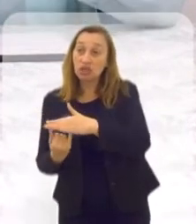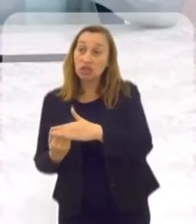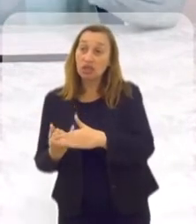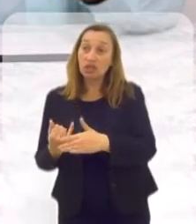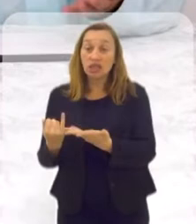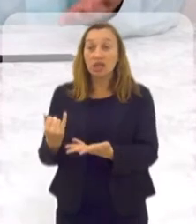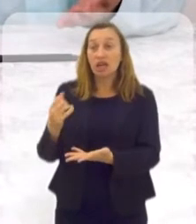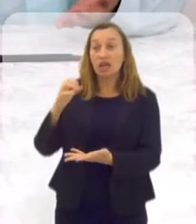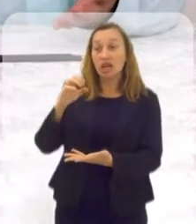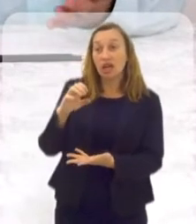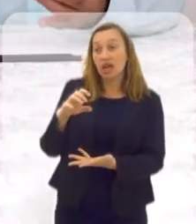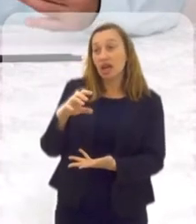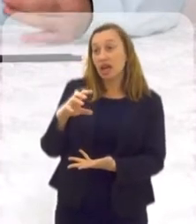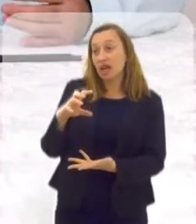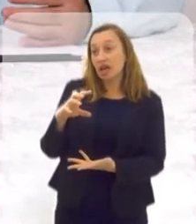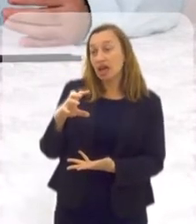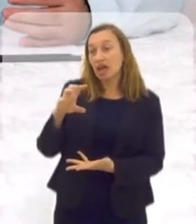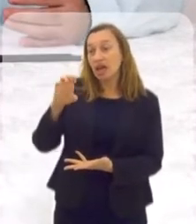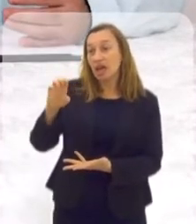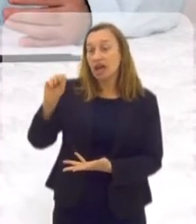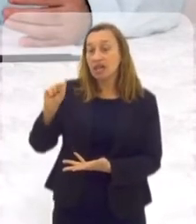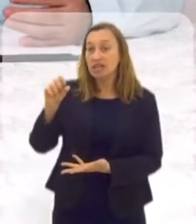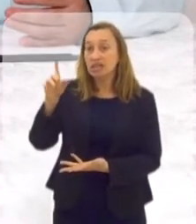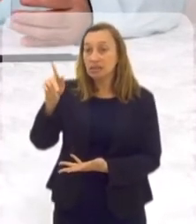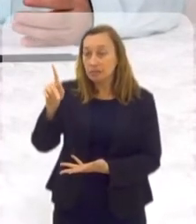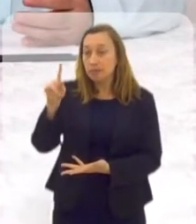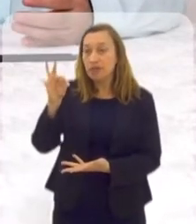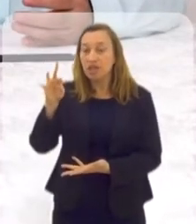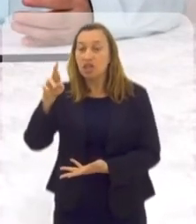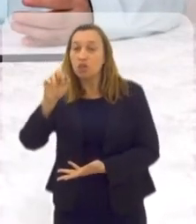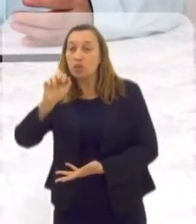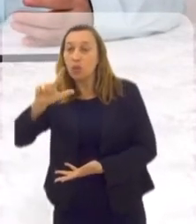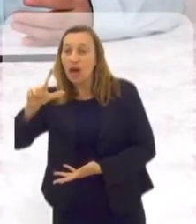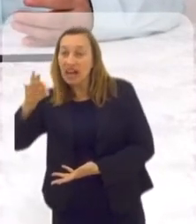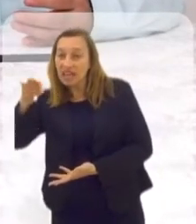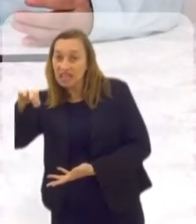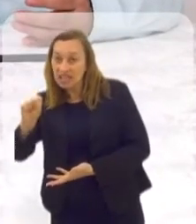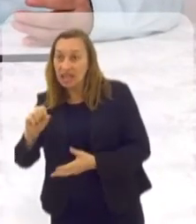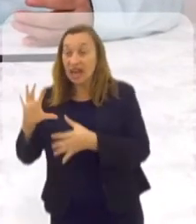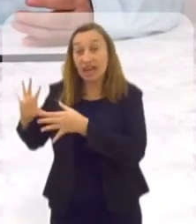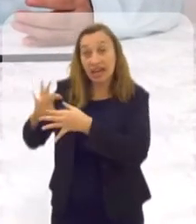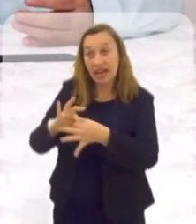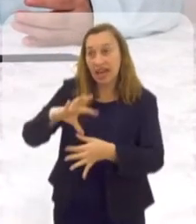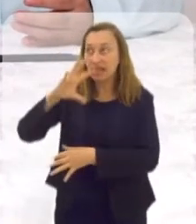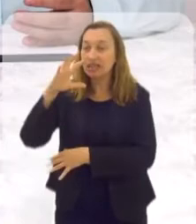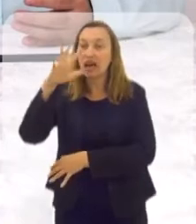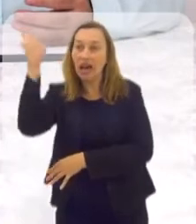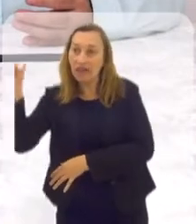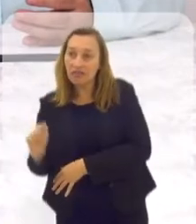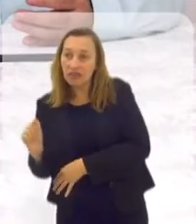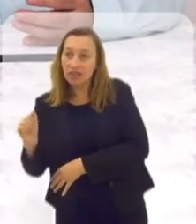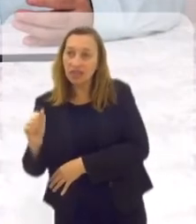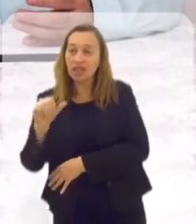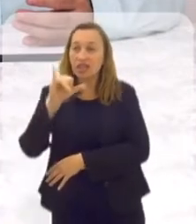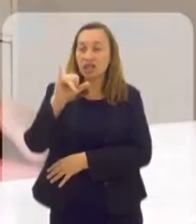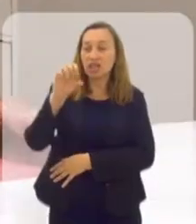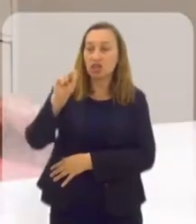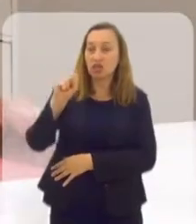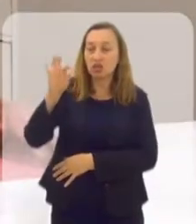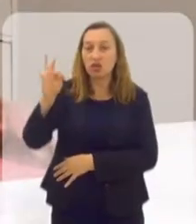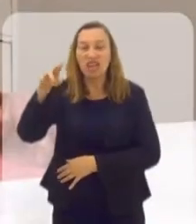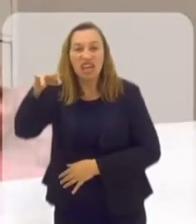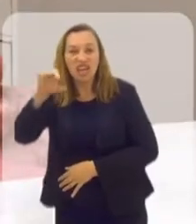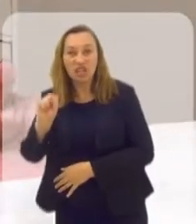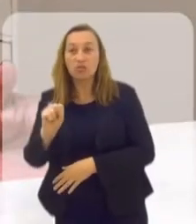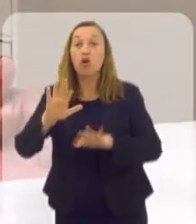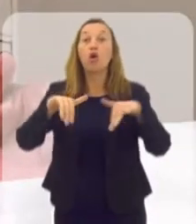instituições espiritualistas, muitas Perfeito. vezes ligadas à matriz africana, ligadas ao esoterismo.